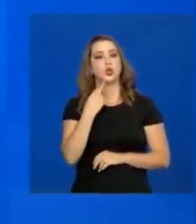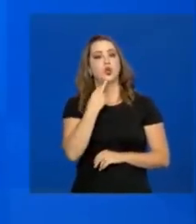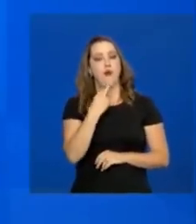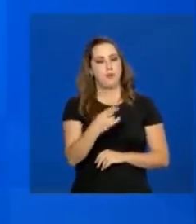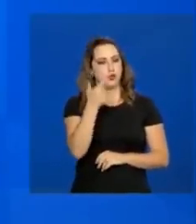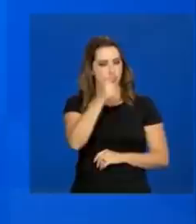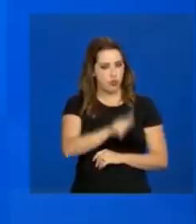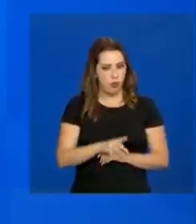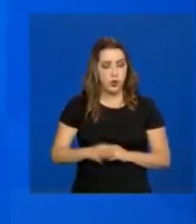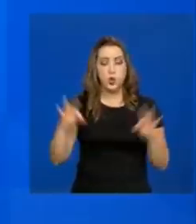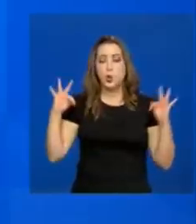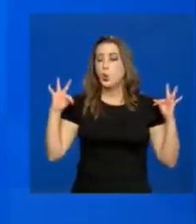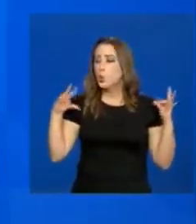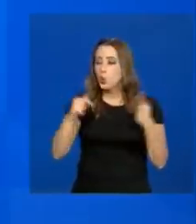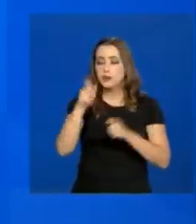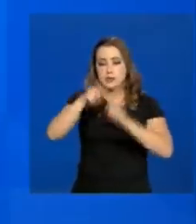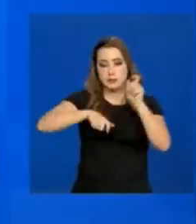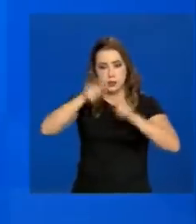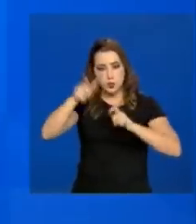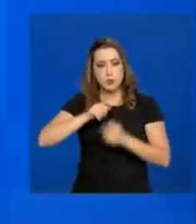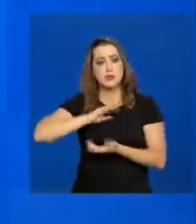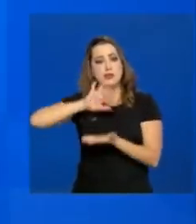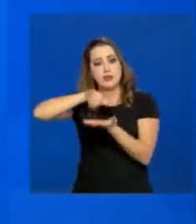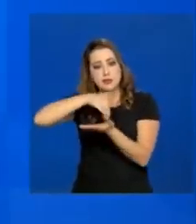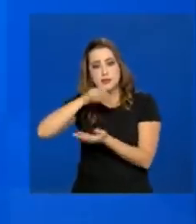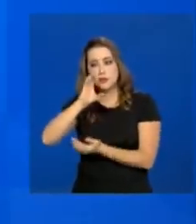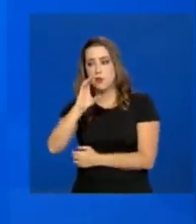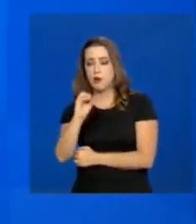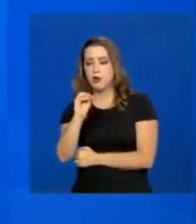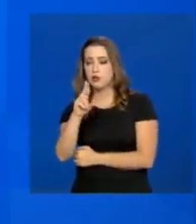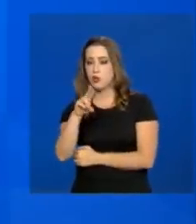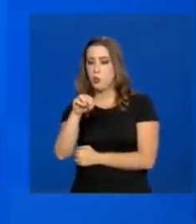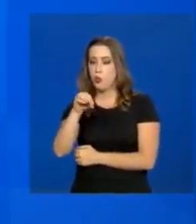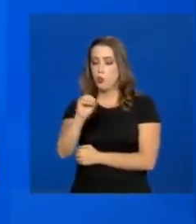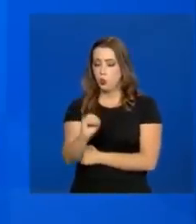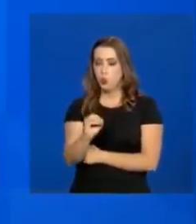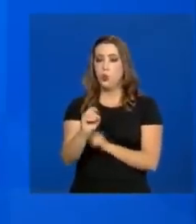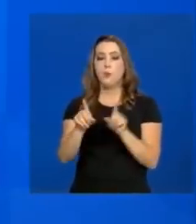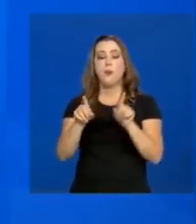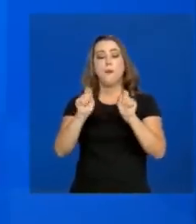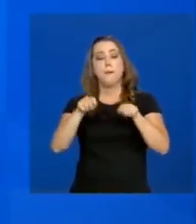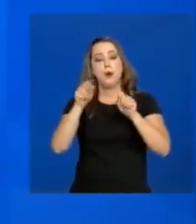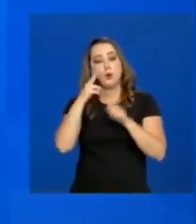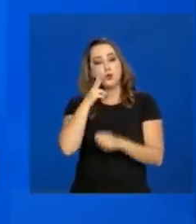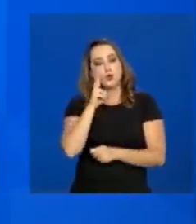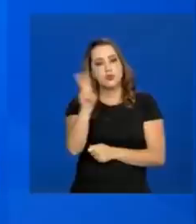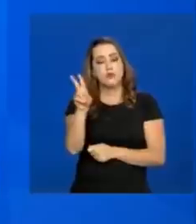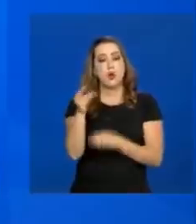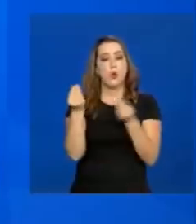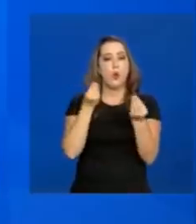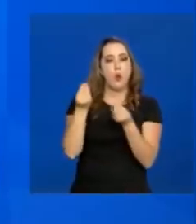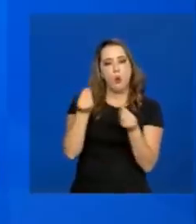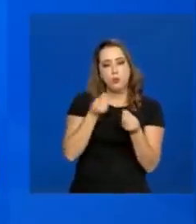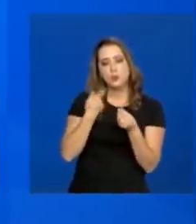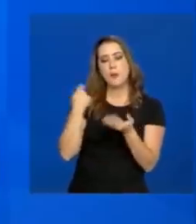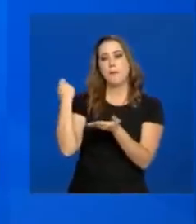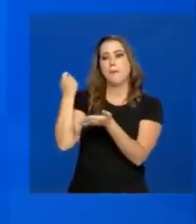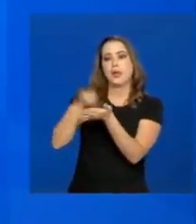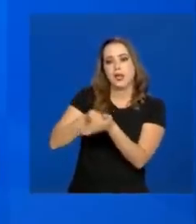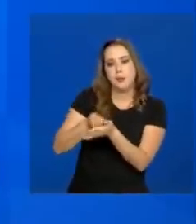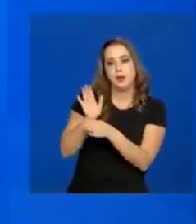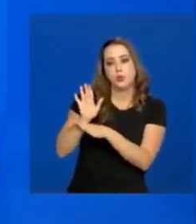brasileiros inscritos no Cadastro Único podem acompanhar a situação do seu pagamento, ou se